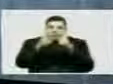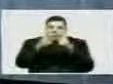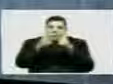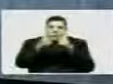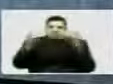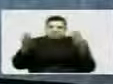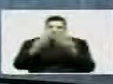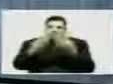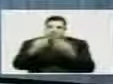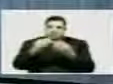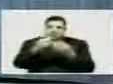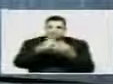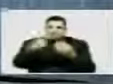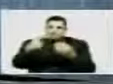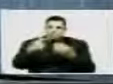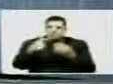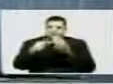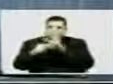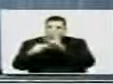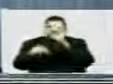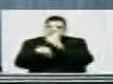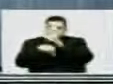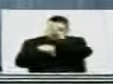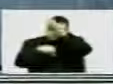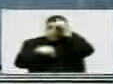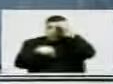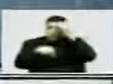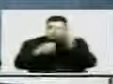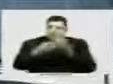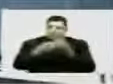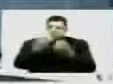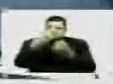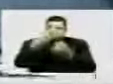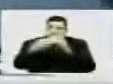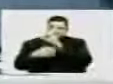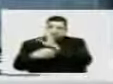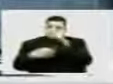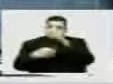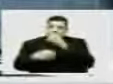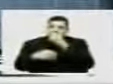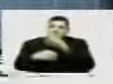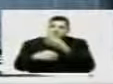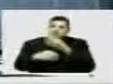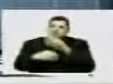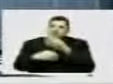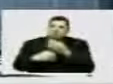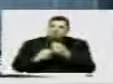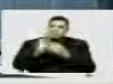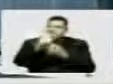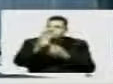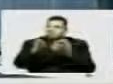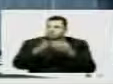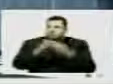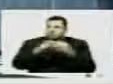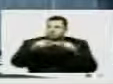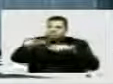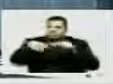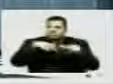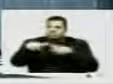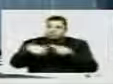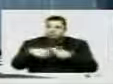dos atuais 12% do Estado do Amazonas para 4%, é um imposto que